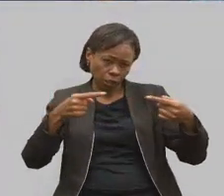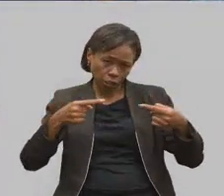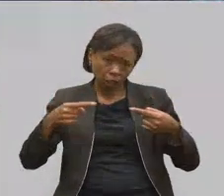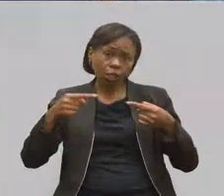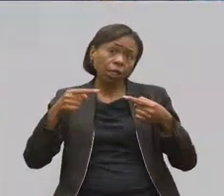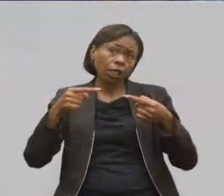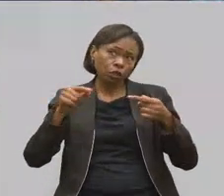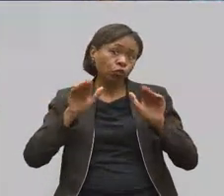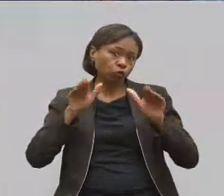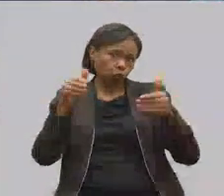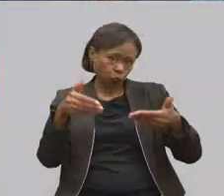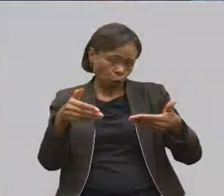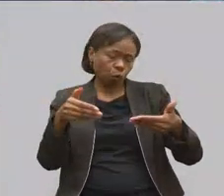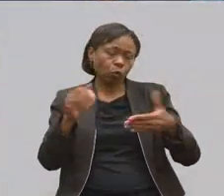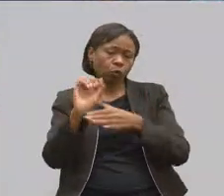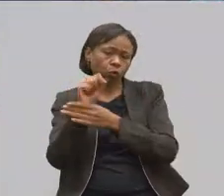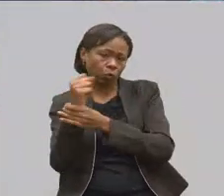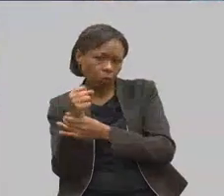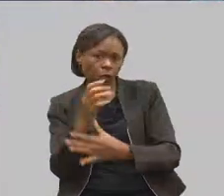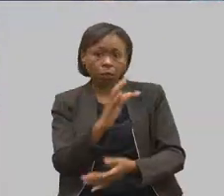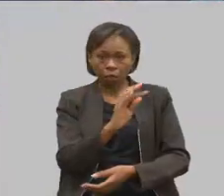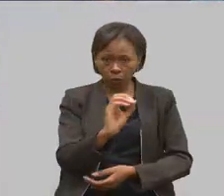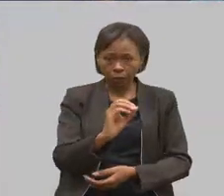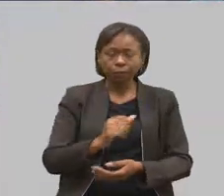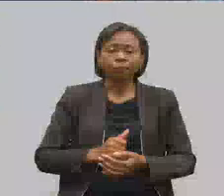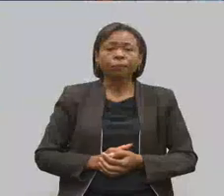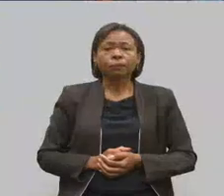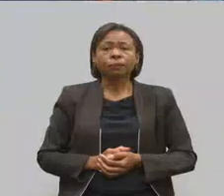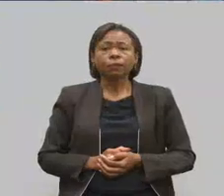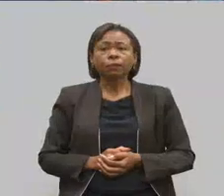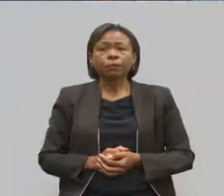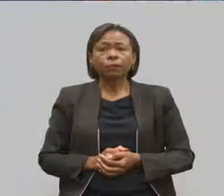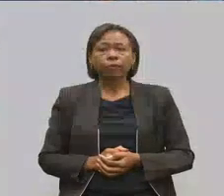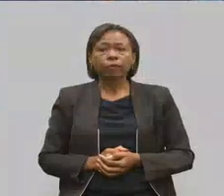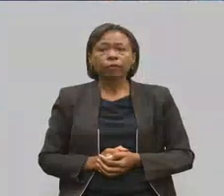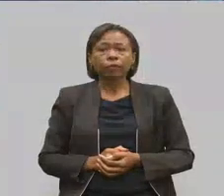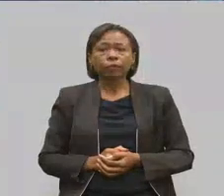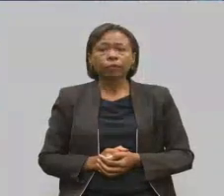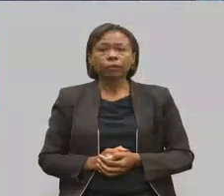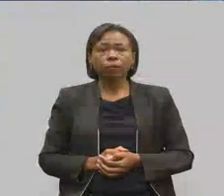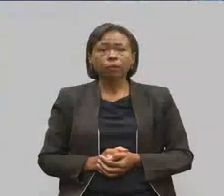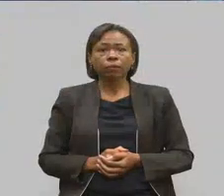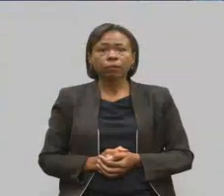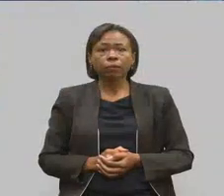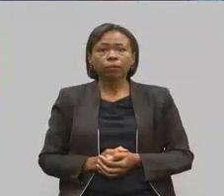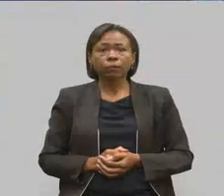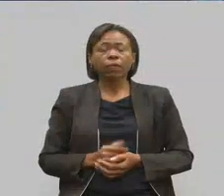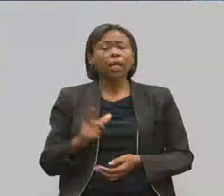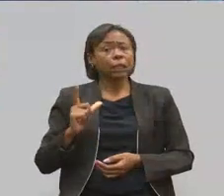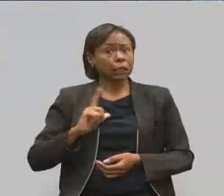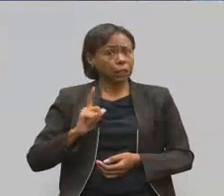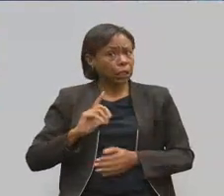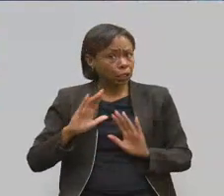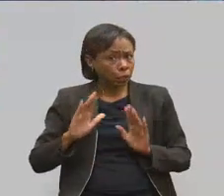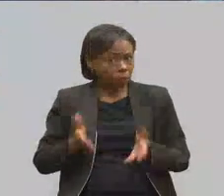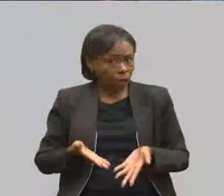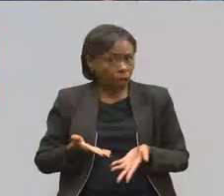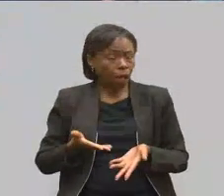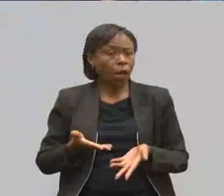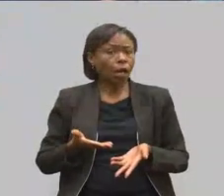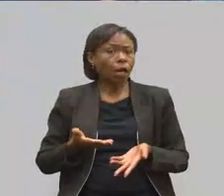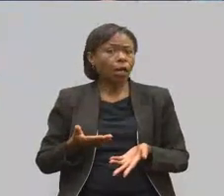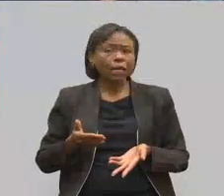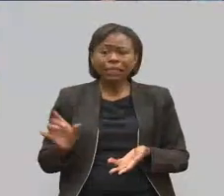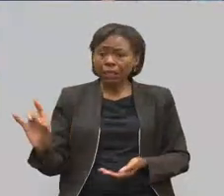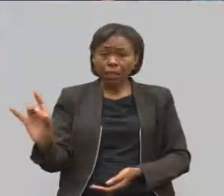fisioterapia e terapia ocupacional e já temos comprovado por pela fala de